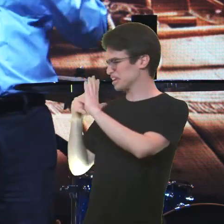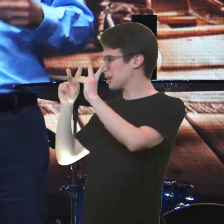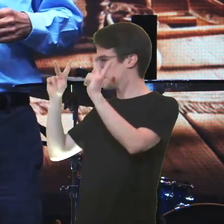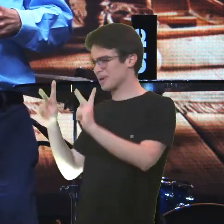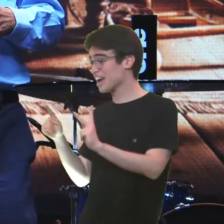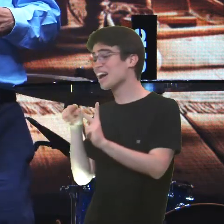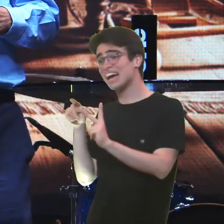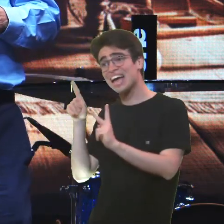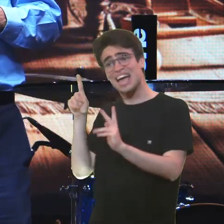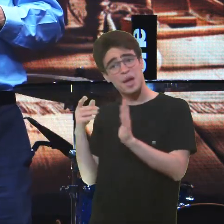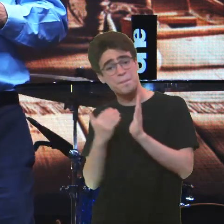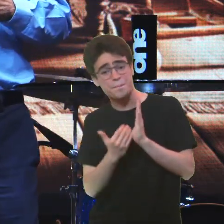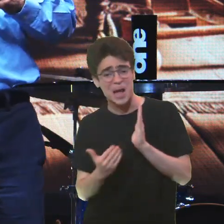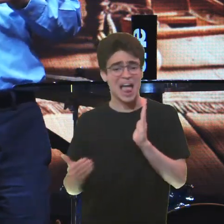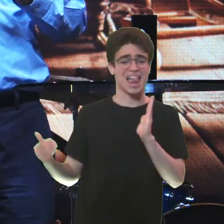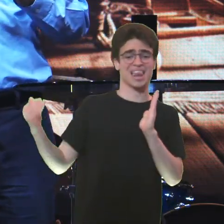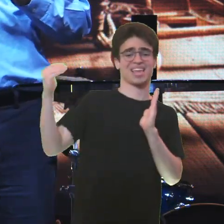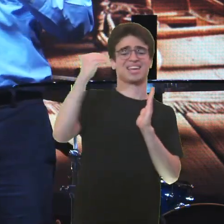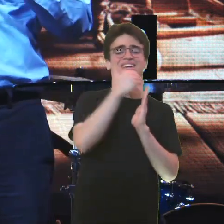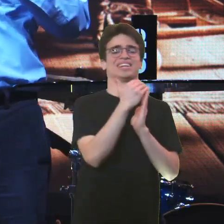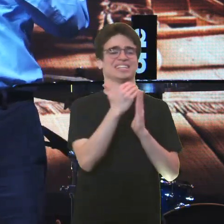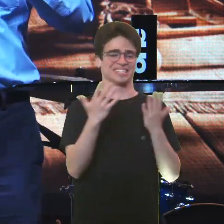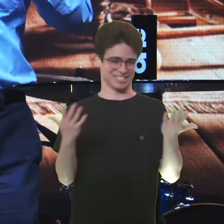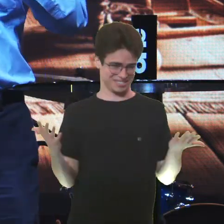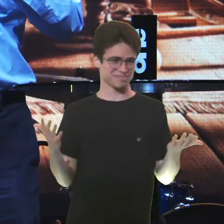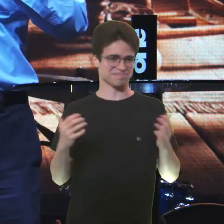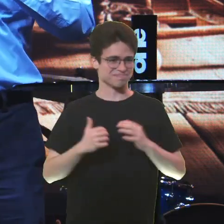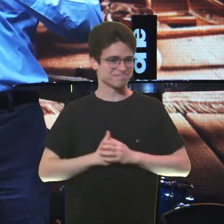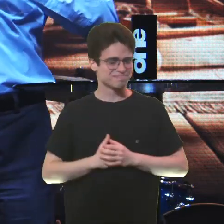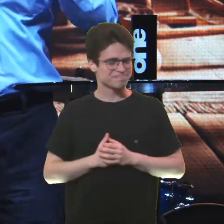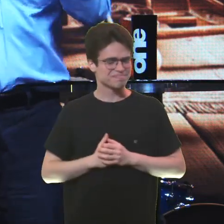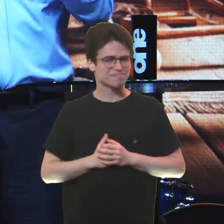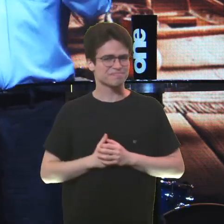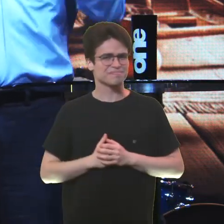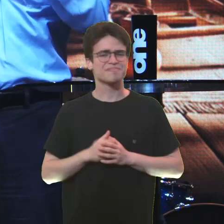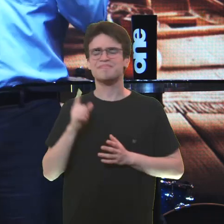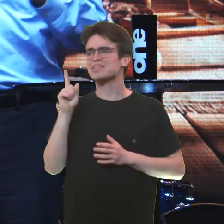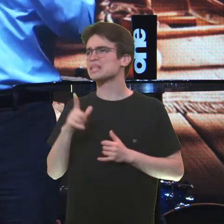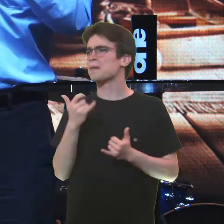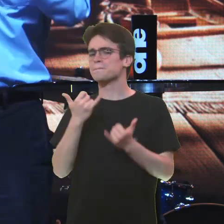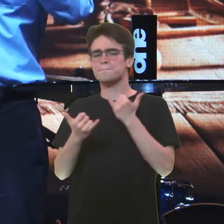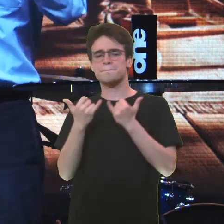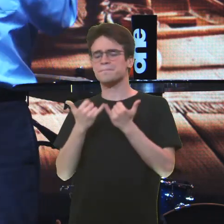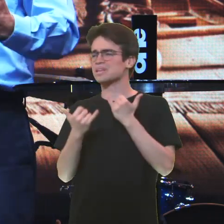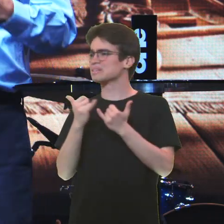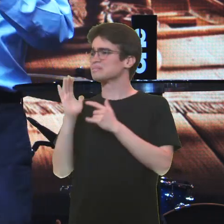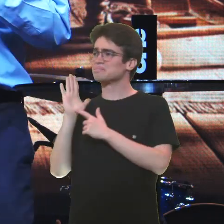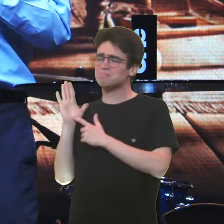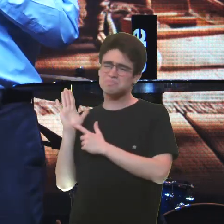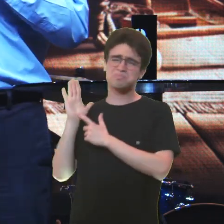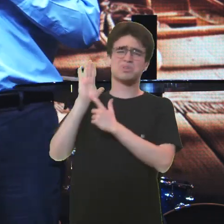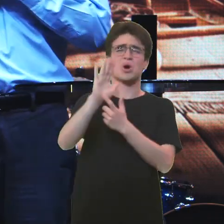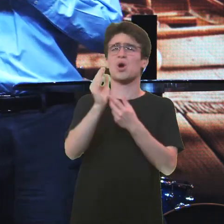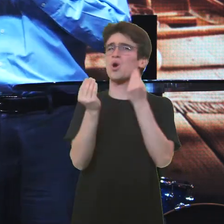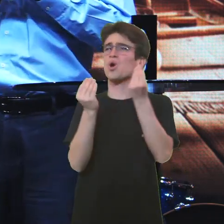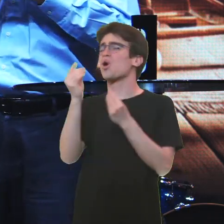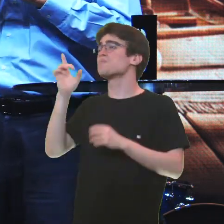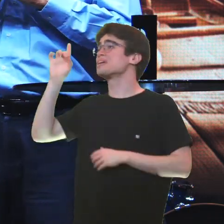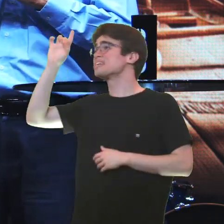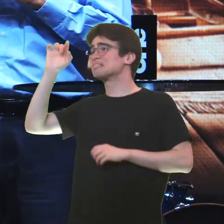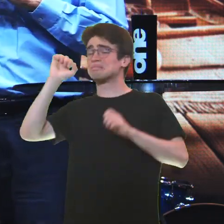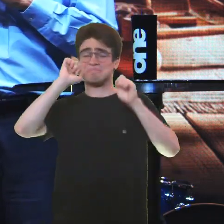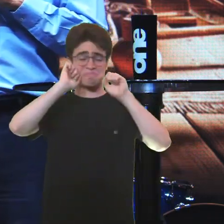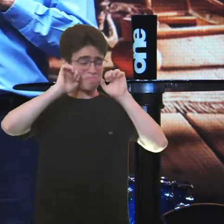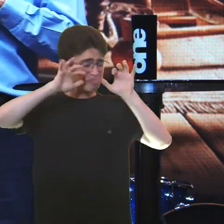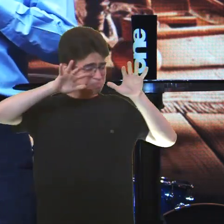muito além apenas da palavra paz. Es como la máxima expresión de las bendiciones de Dios para É el como ser a humano.